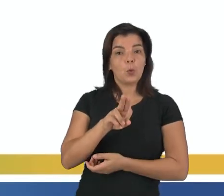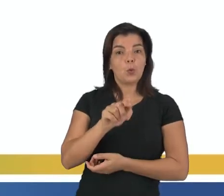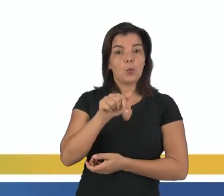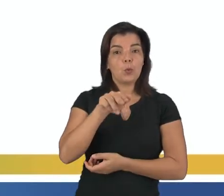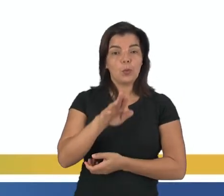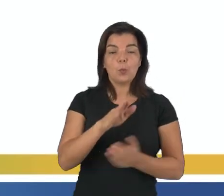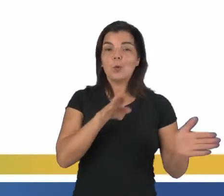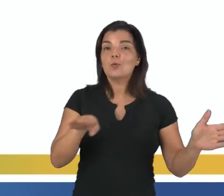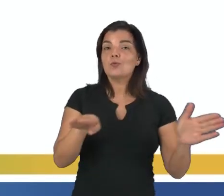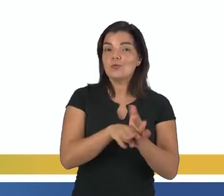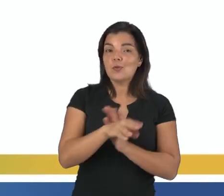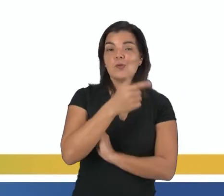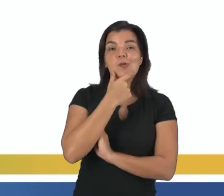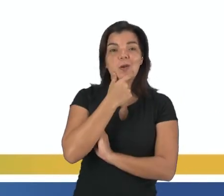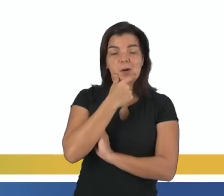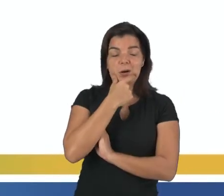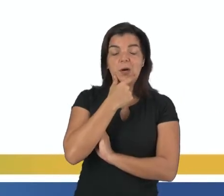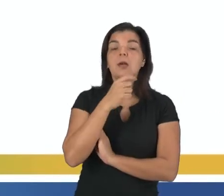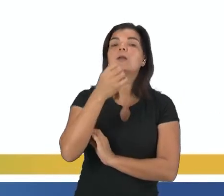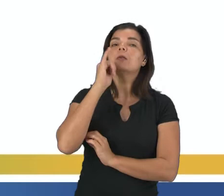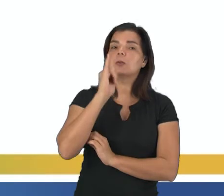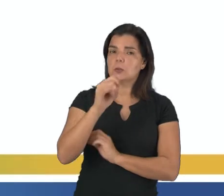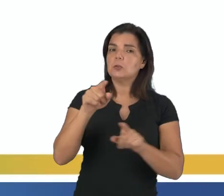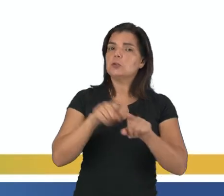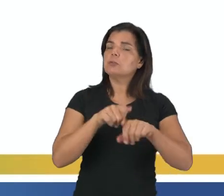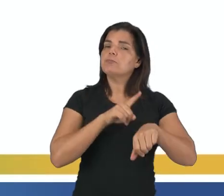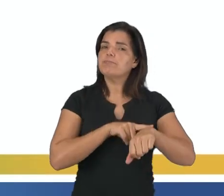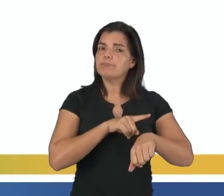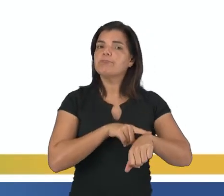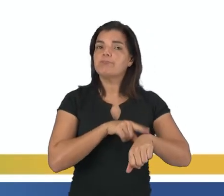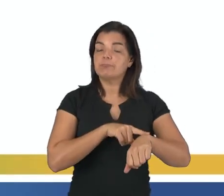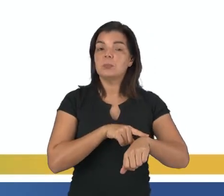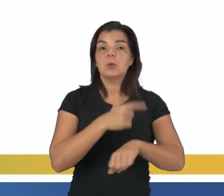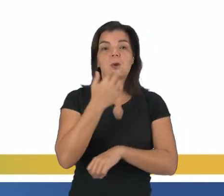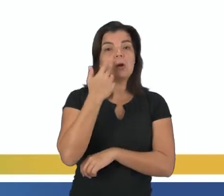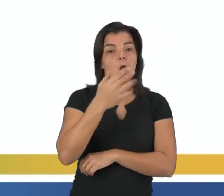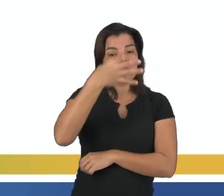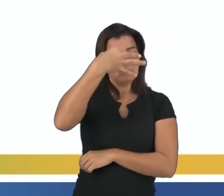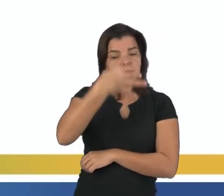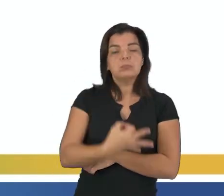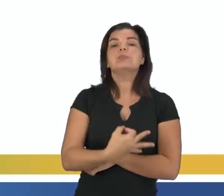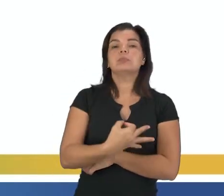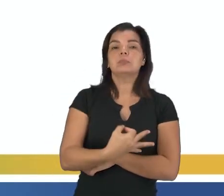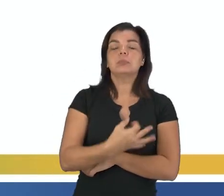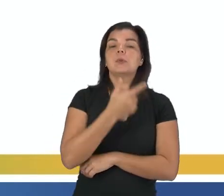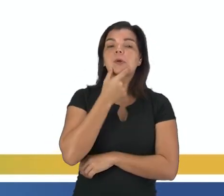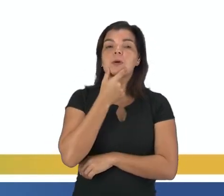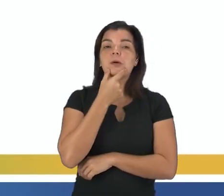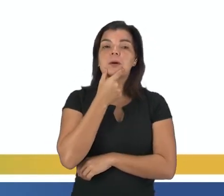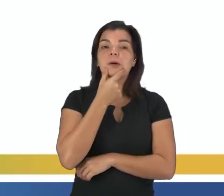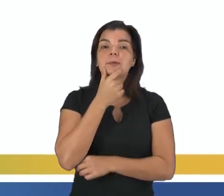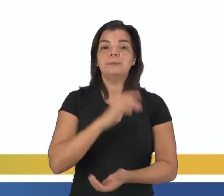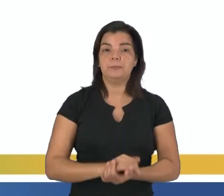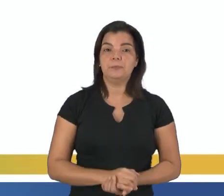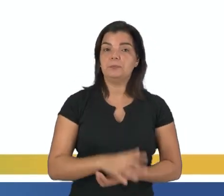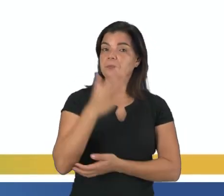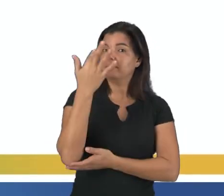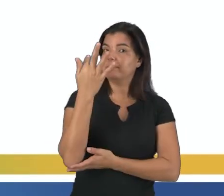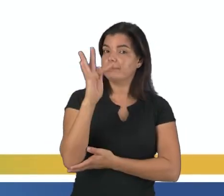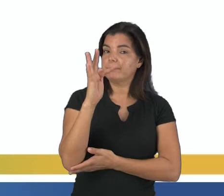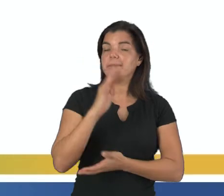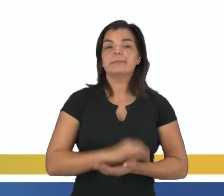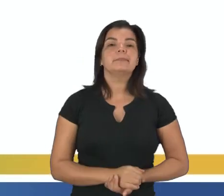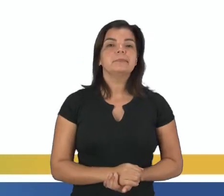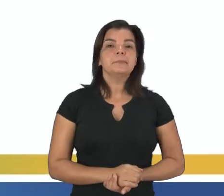quando invadiu a Inglaterra ele ele disse que a partir daquele momento a língua oficial da Inglaterra seria o